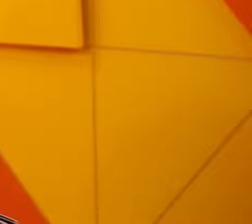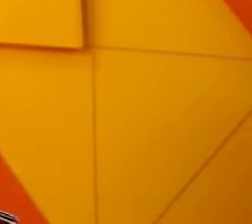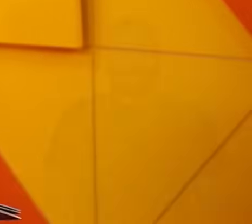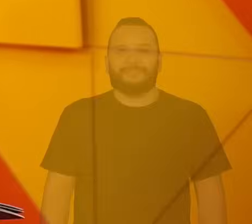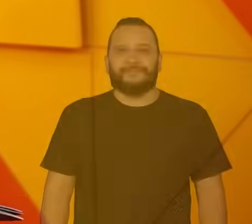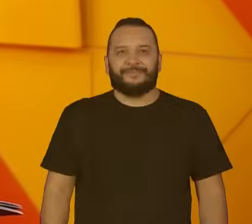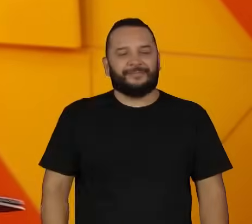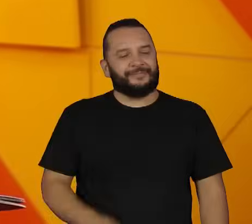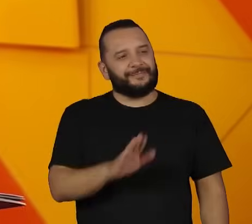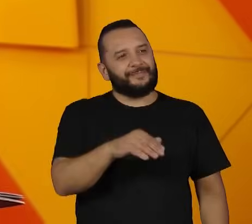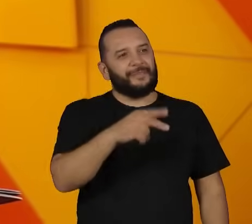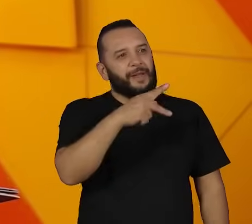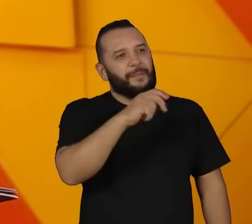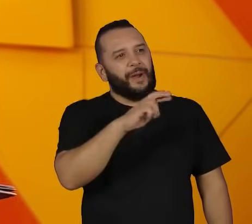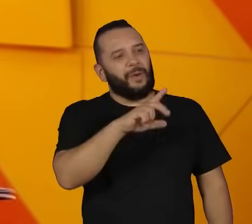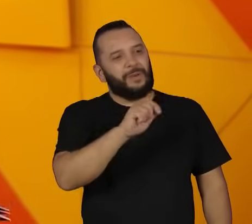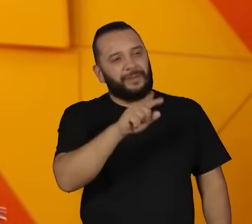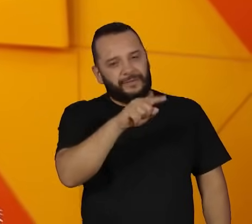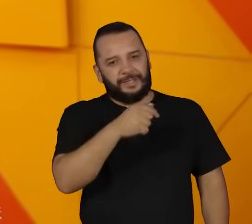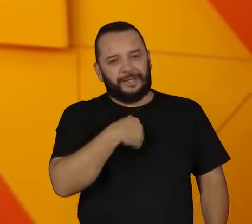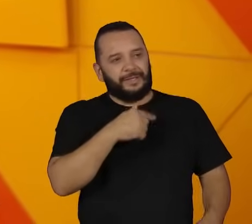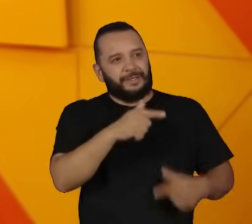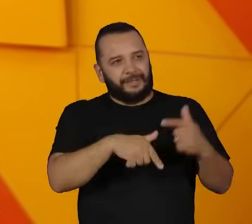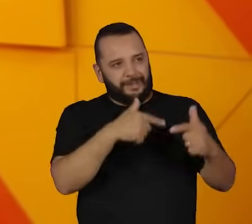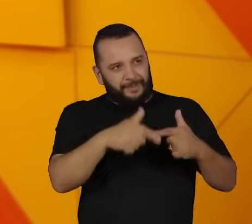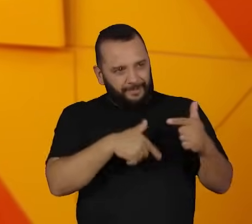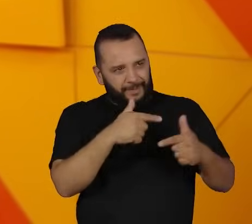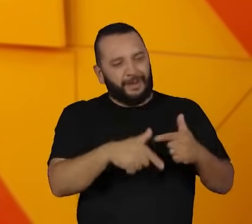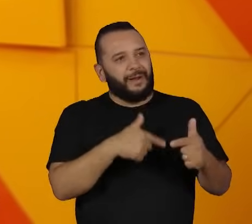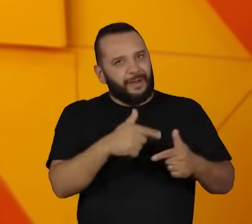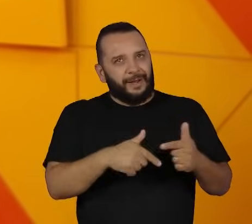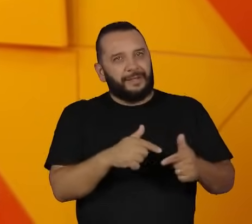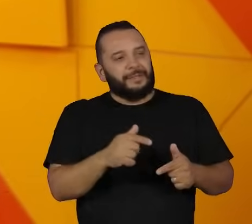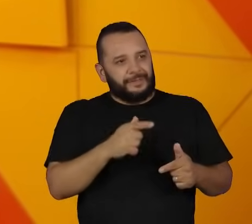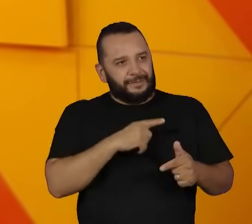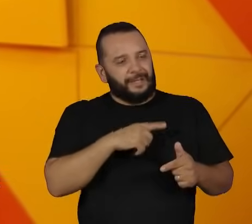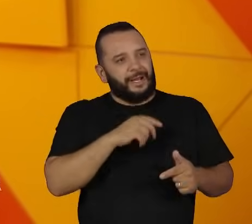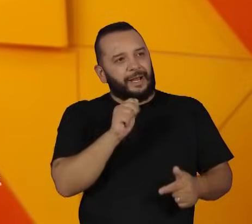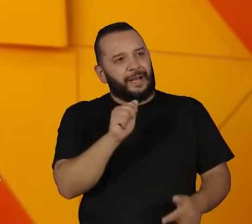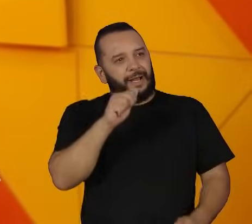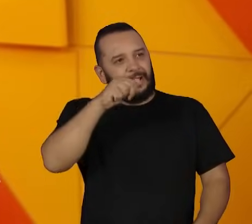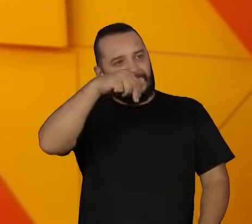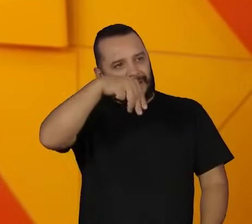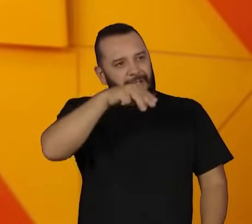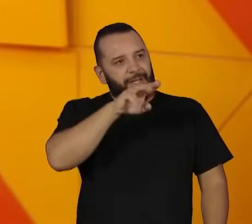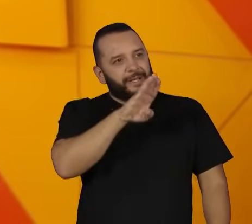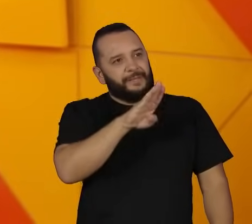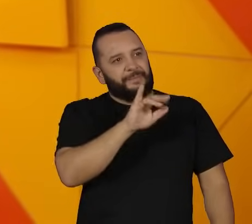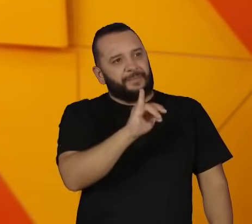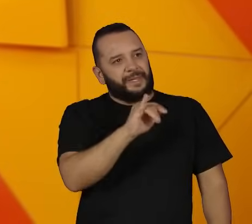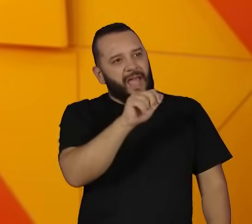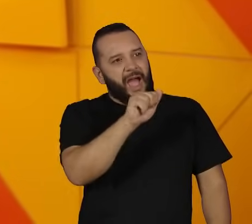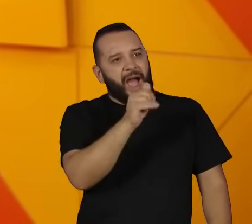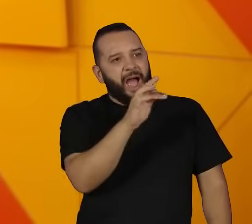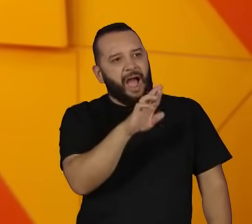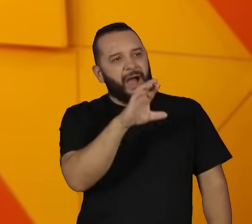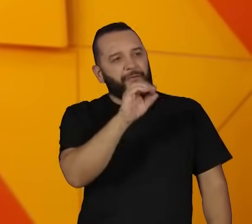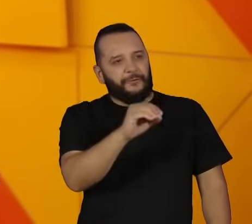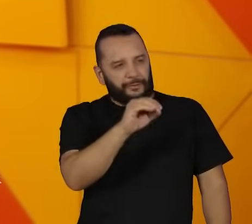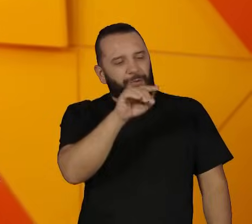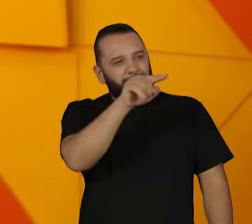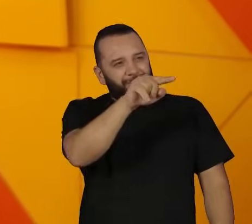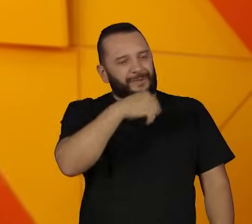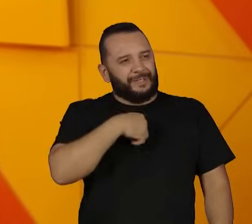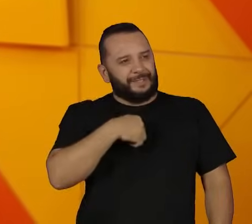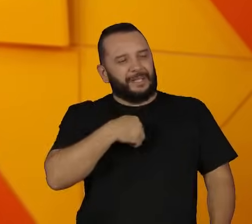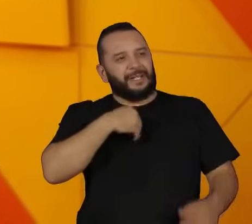Paula, você trabalha na Ambiafro, que produz informação, conteúdo sobre meio ambiente, sempre voltado para uma